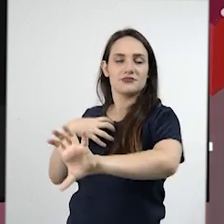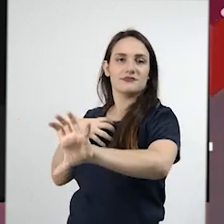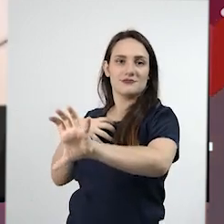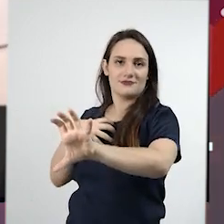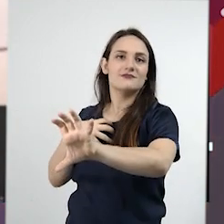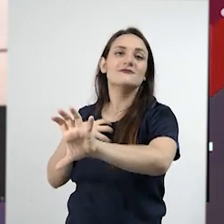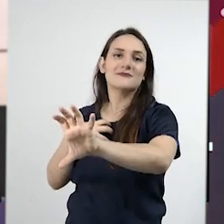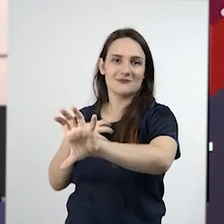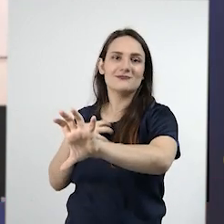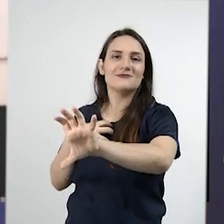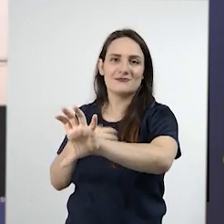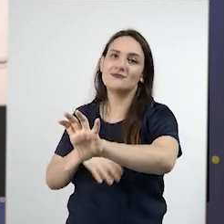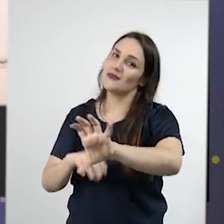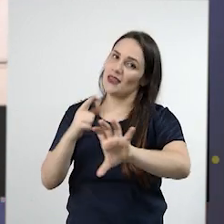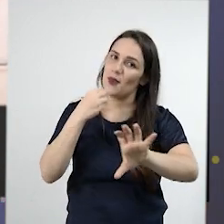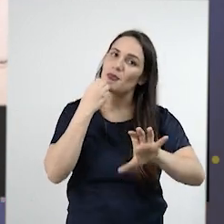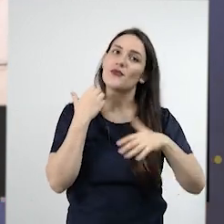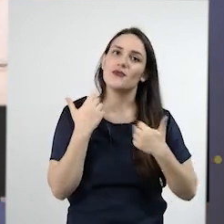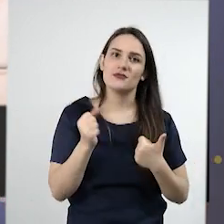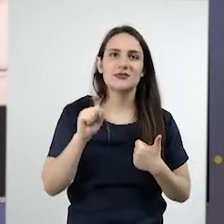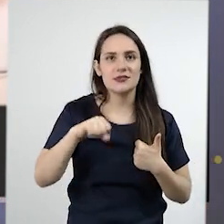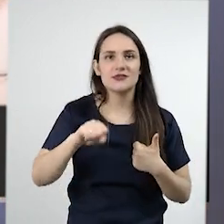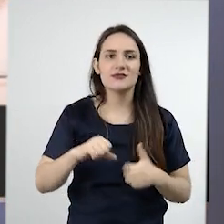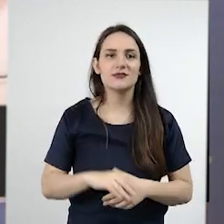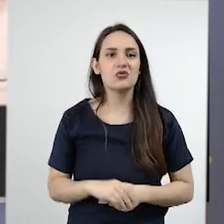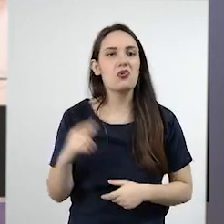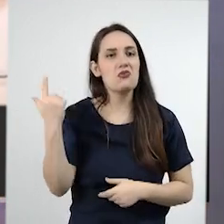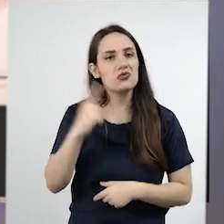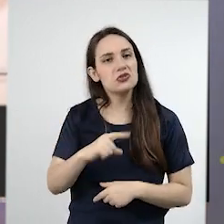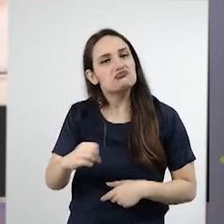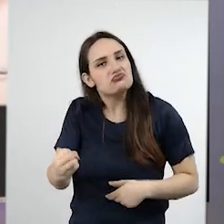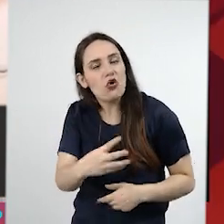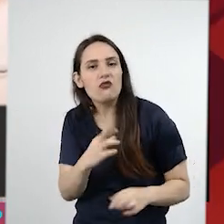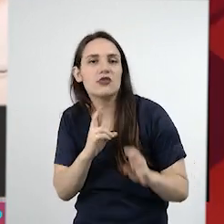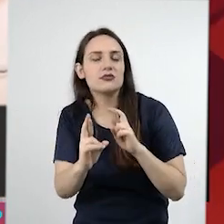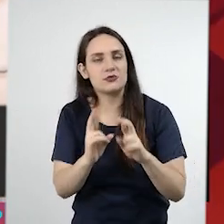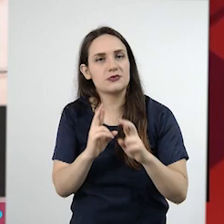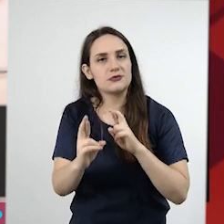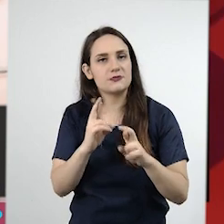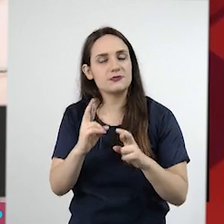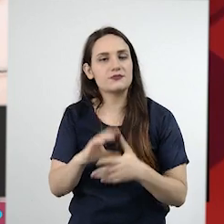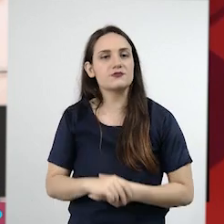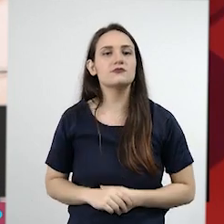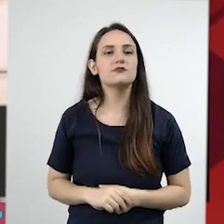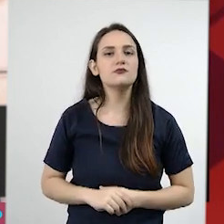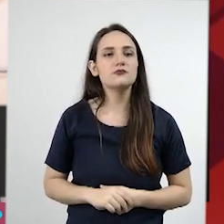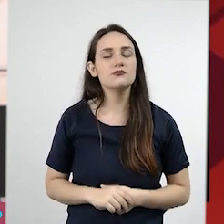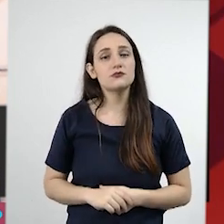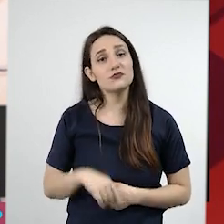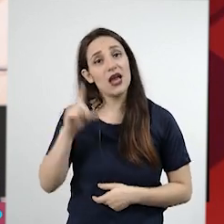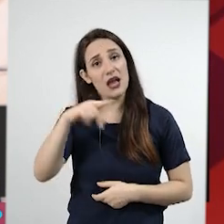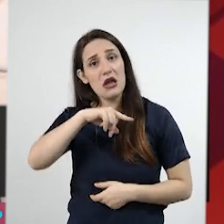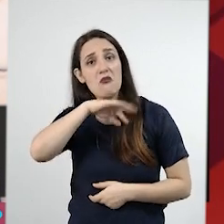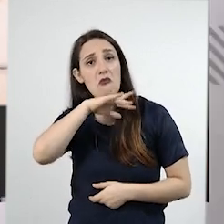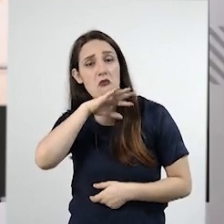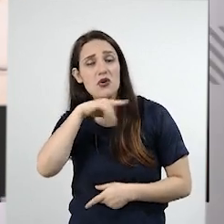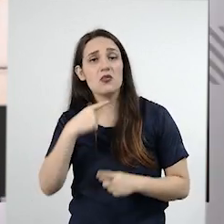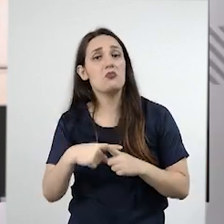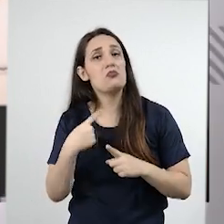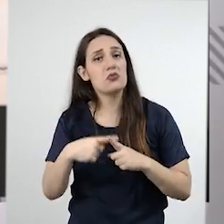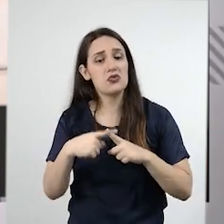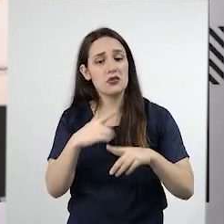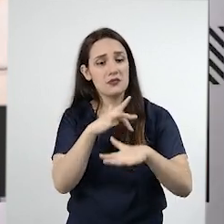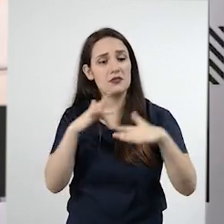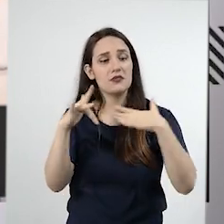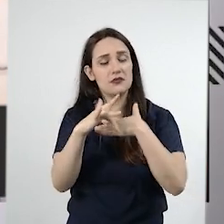neste compartilhar, né, para construir as novas relações. O ponto negativo no caso da rede social é quando